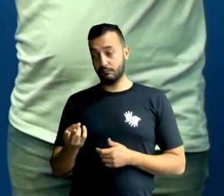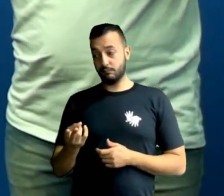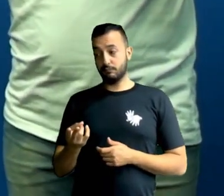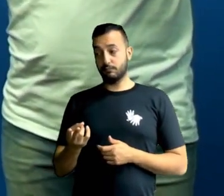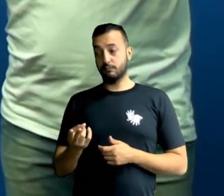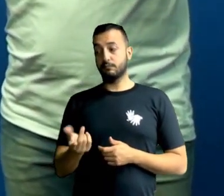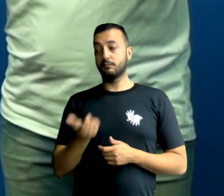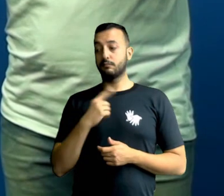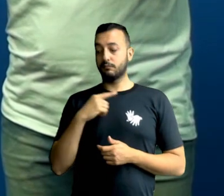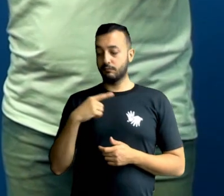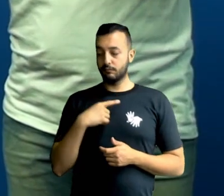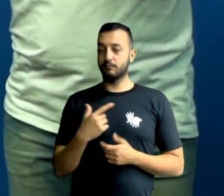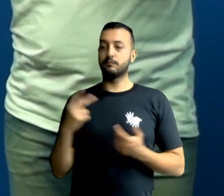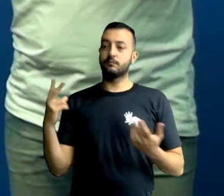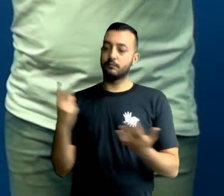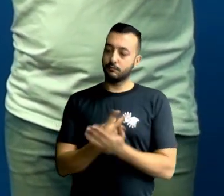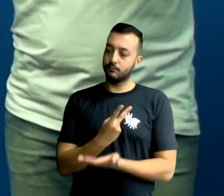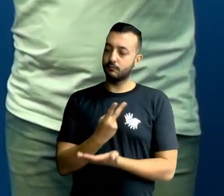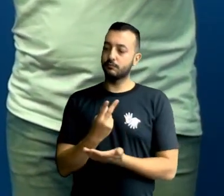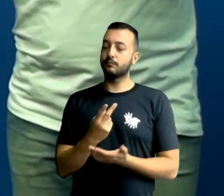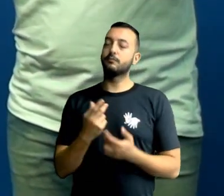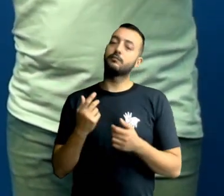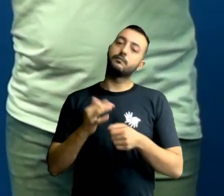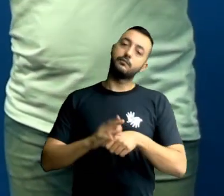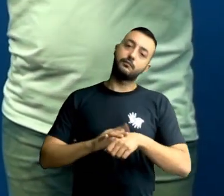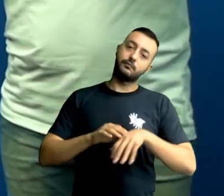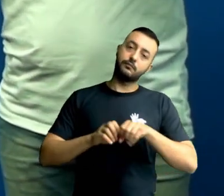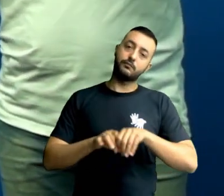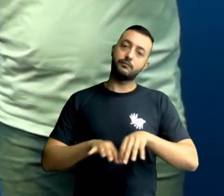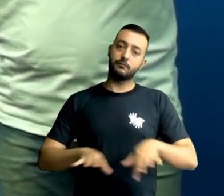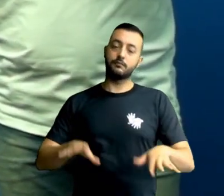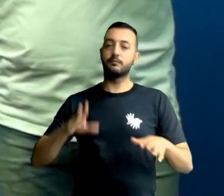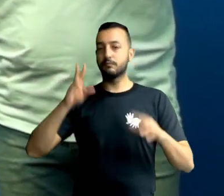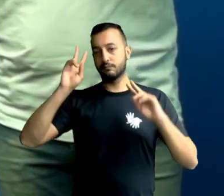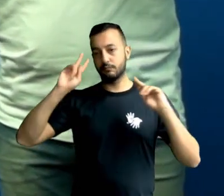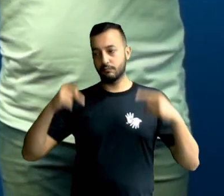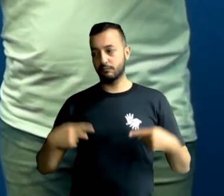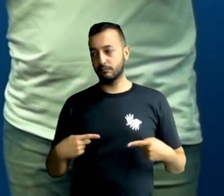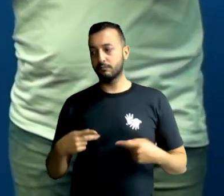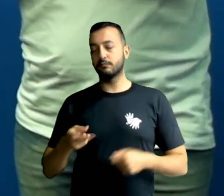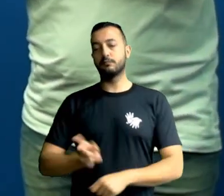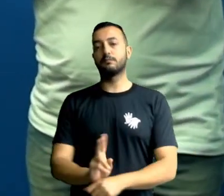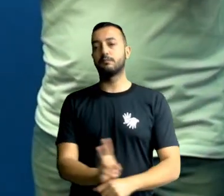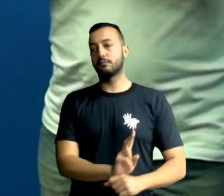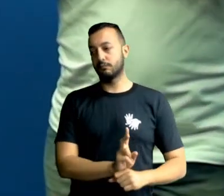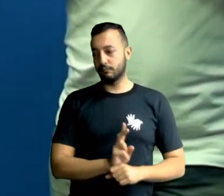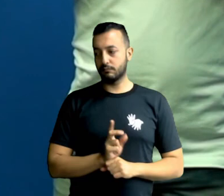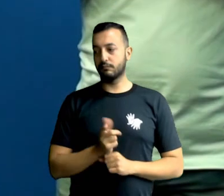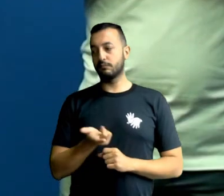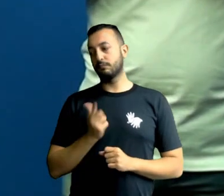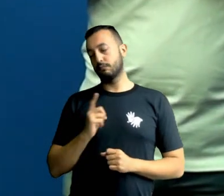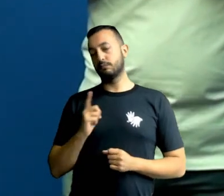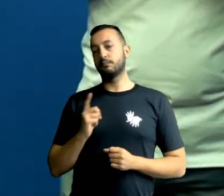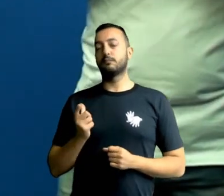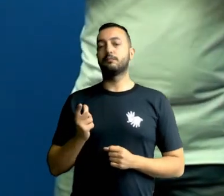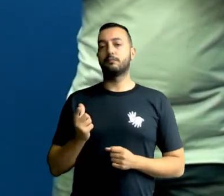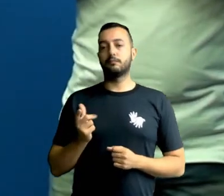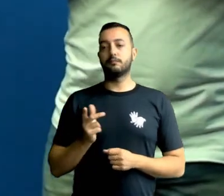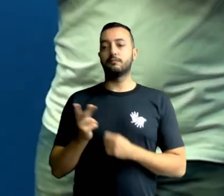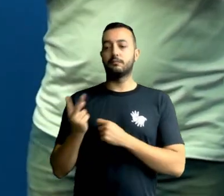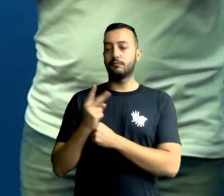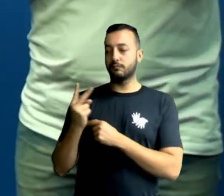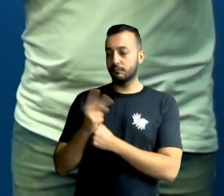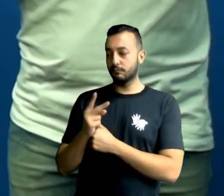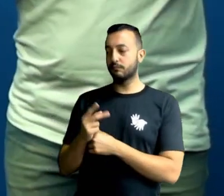mexam com situações que possam transmitir doenças para o ser humano. Nossa vigilância existe no nosso município,